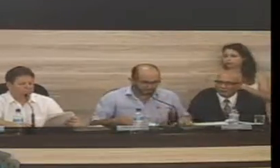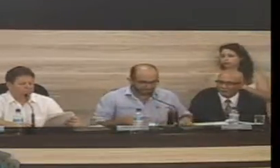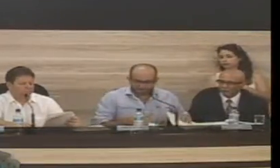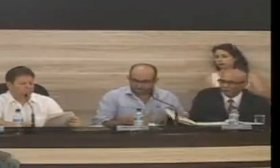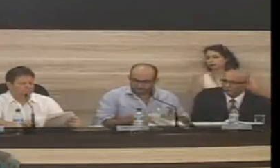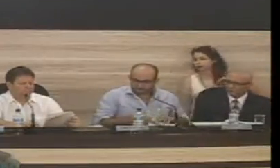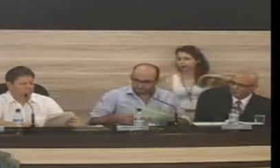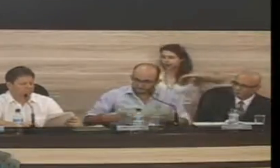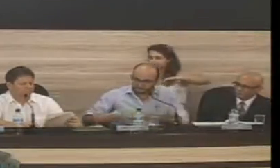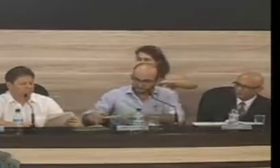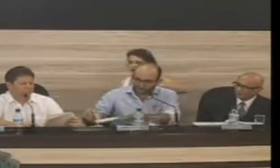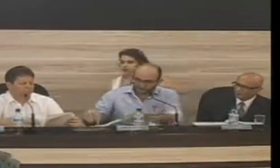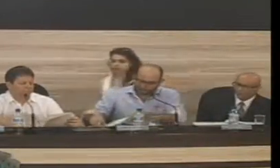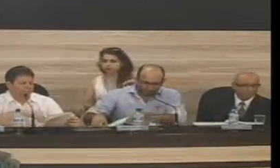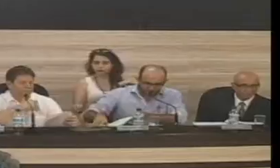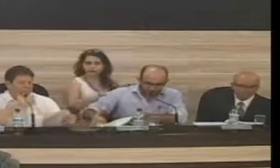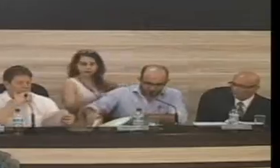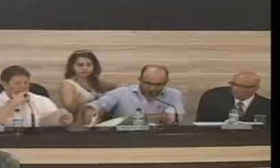Requerimento.